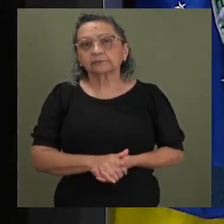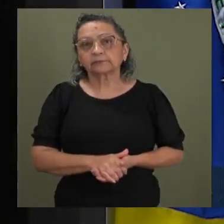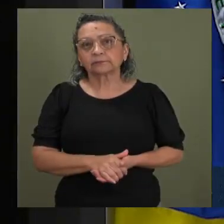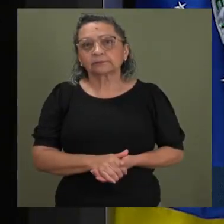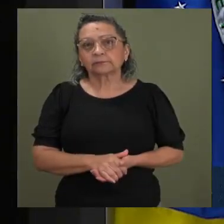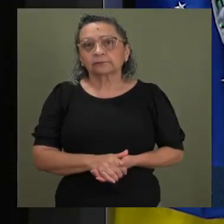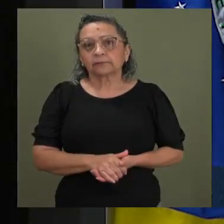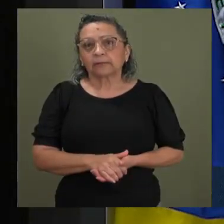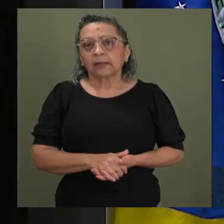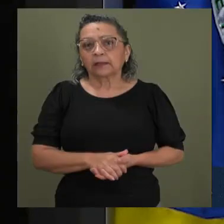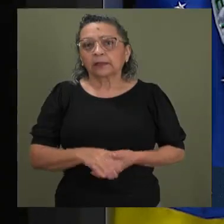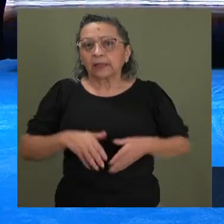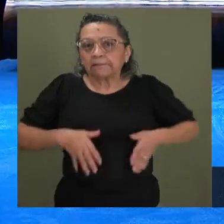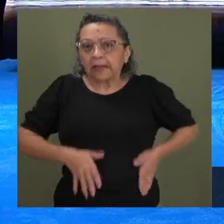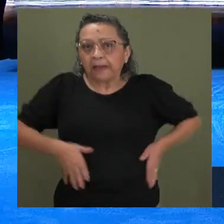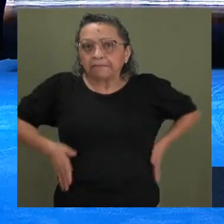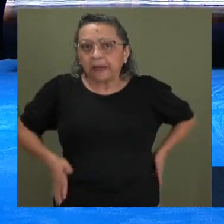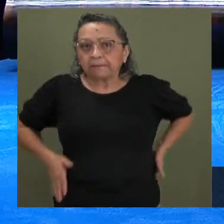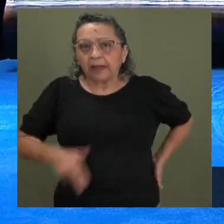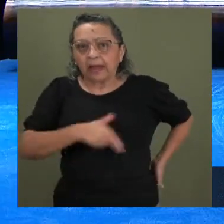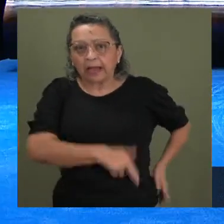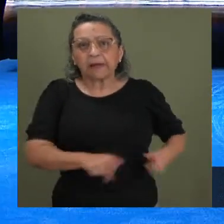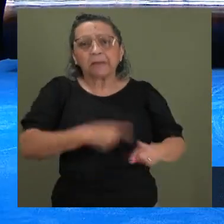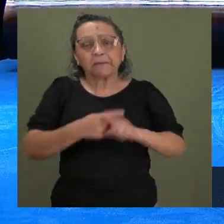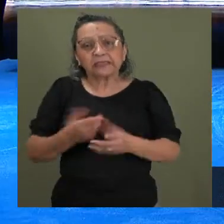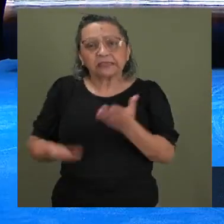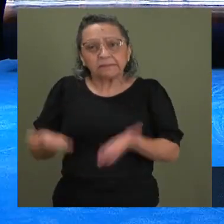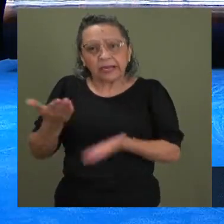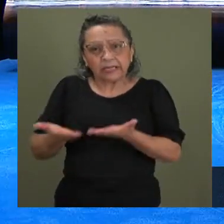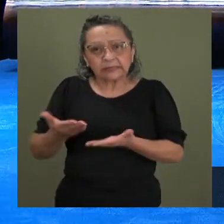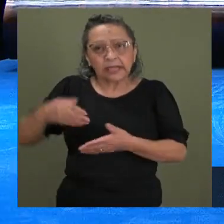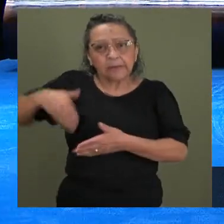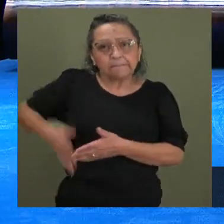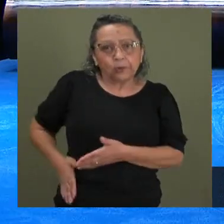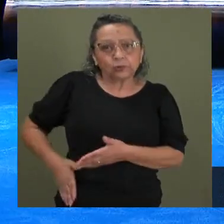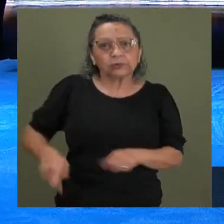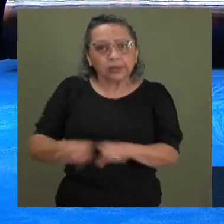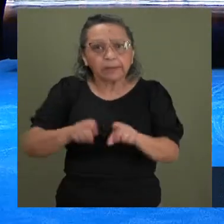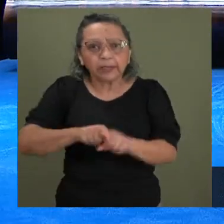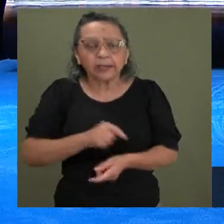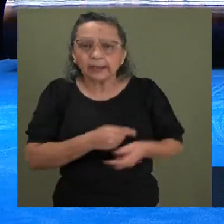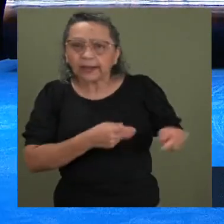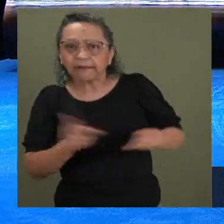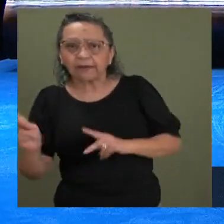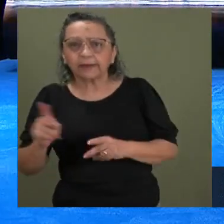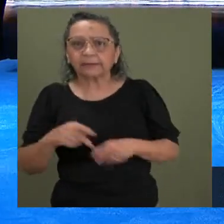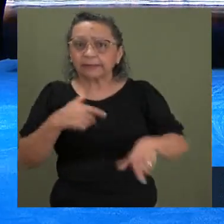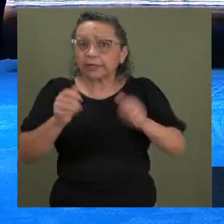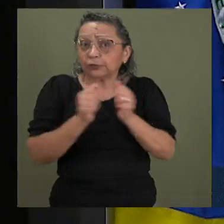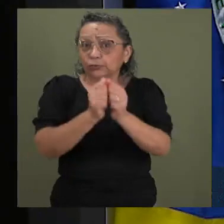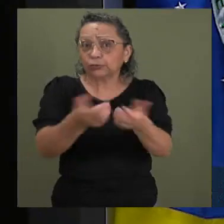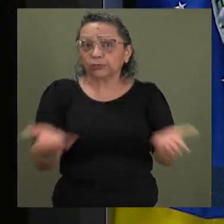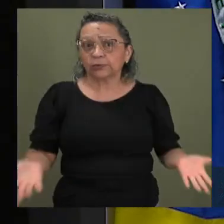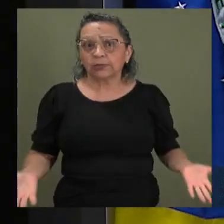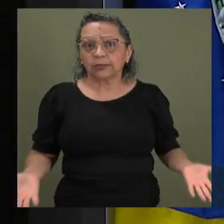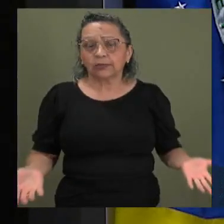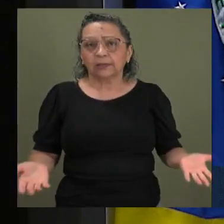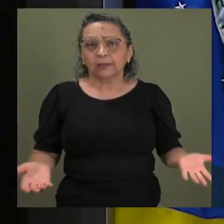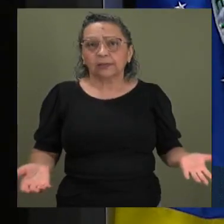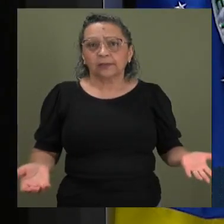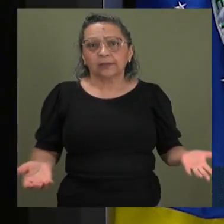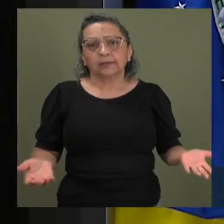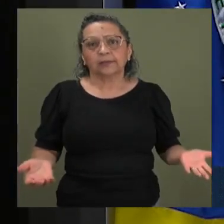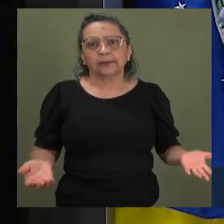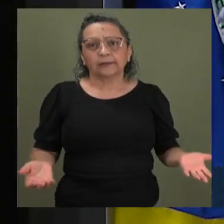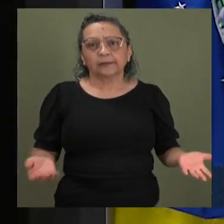Além do cacetete, além da arma, além dos outros, vai ter que andar com uma balancinha de precisão? É essa a pegadinha que estão fazendo